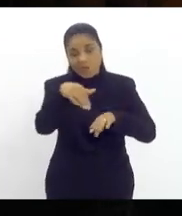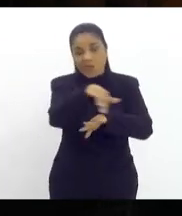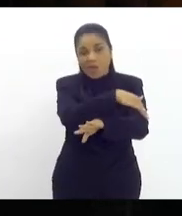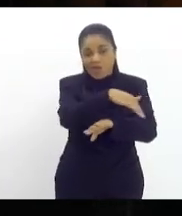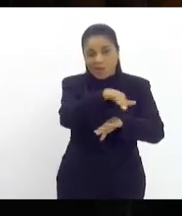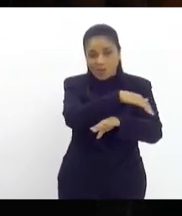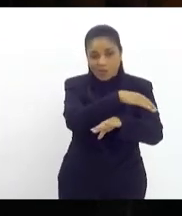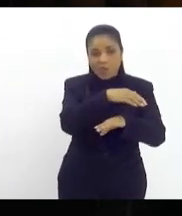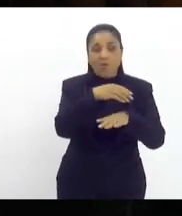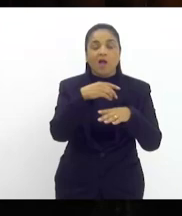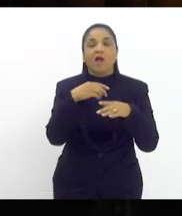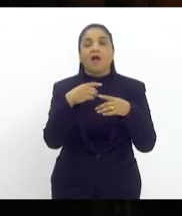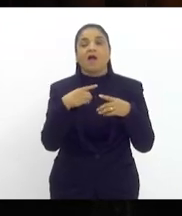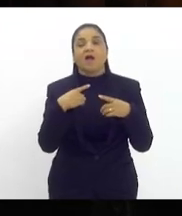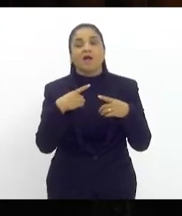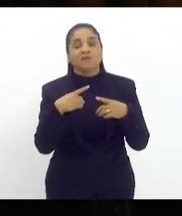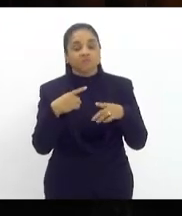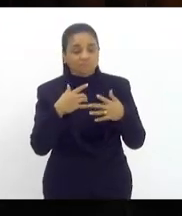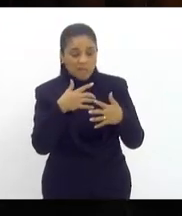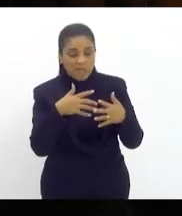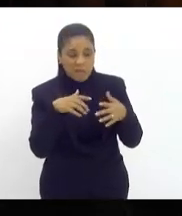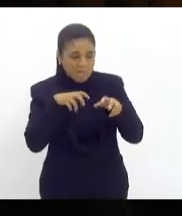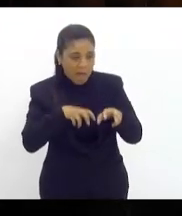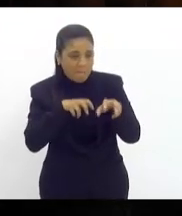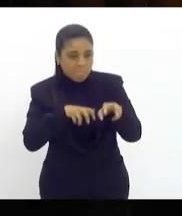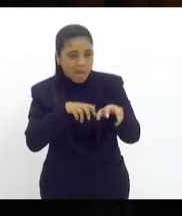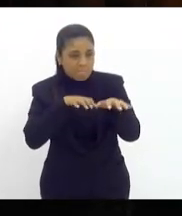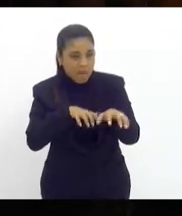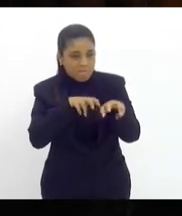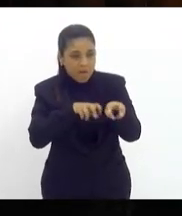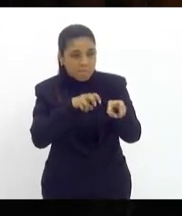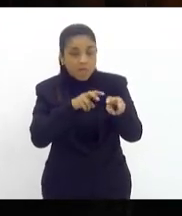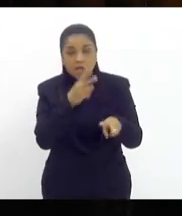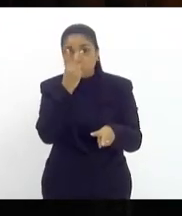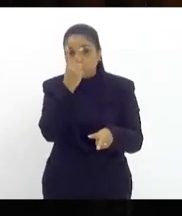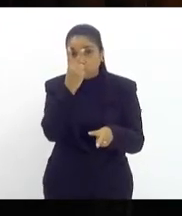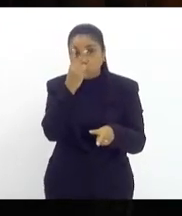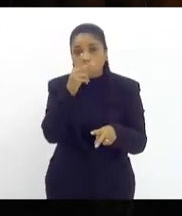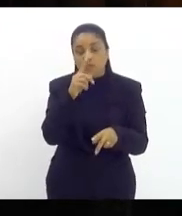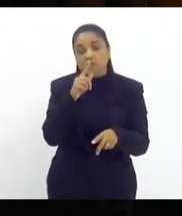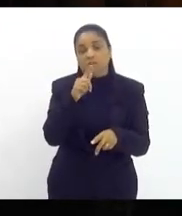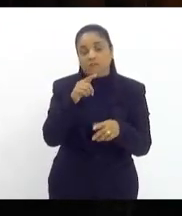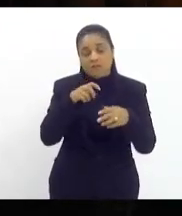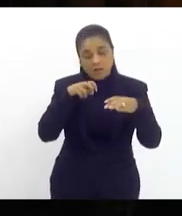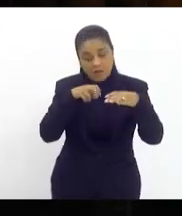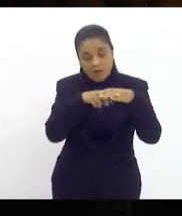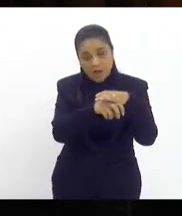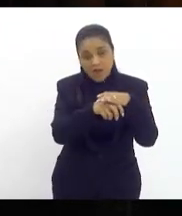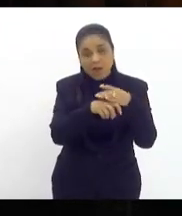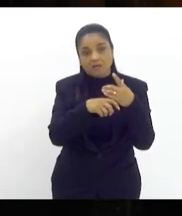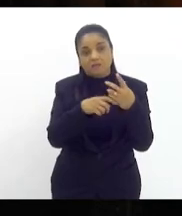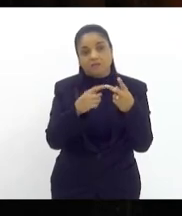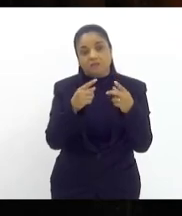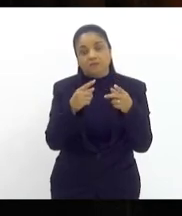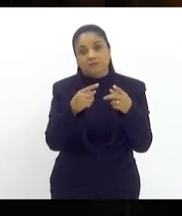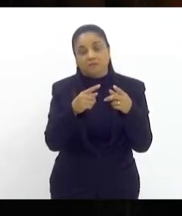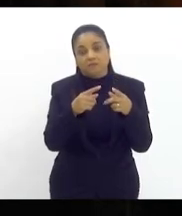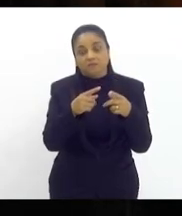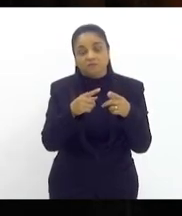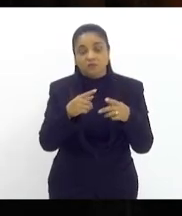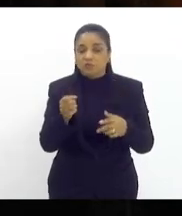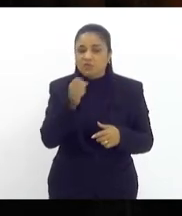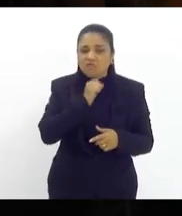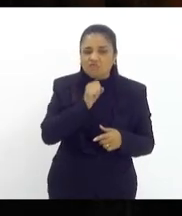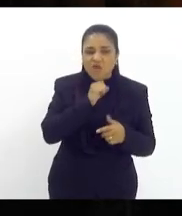rodoviário está causando trânsito na via pública porque o cara pegou duas garagens e transformou em uma foi lá e pegou fogo era óbvio um monte de cacareco